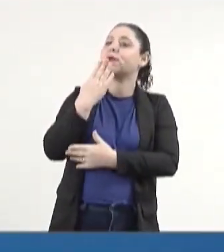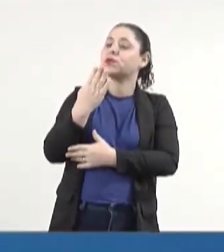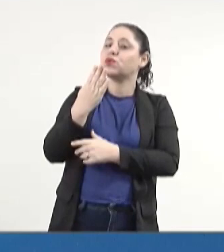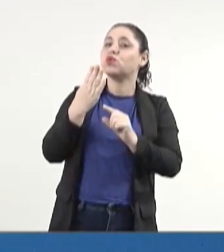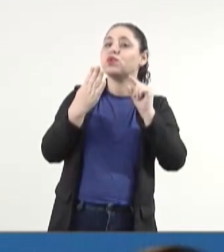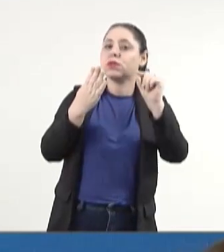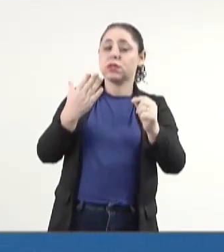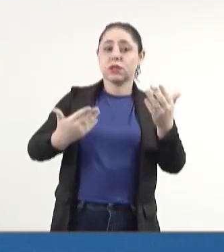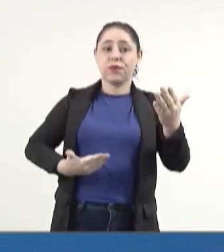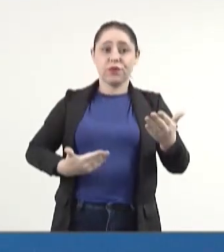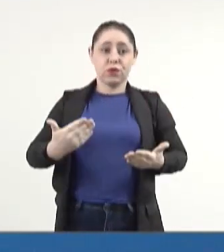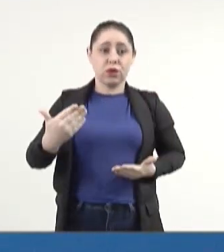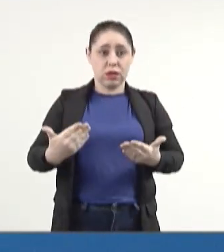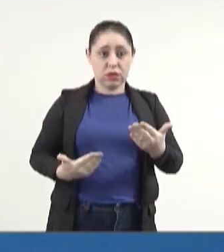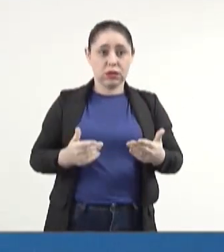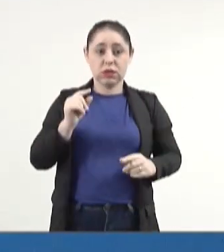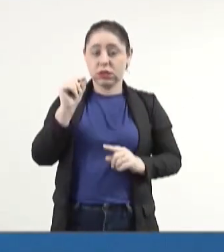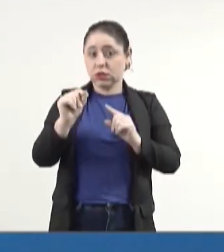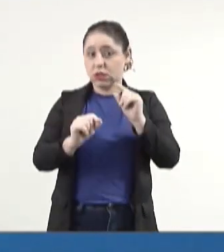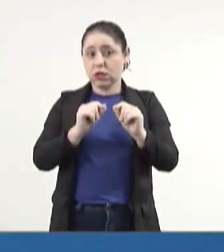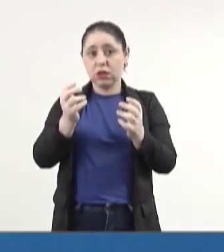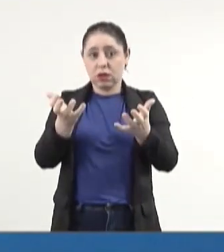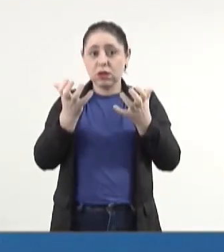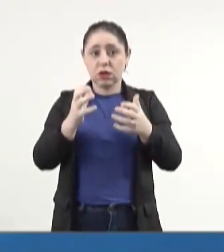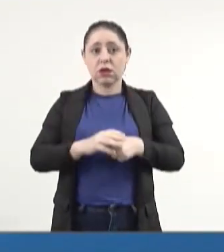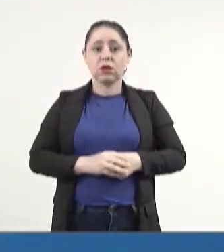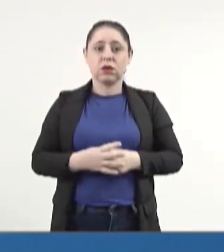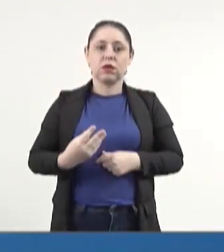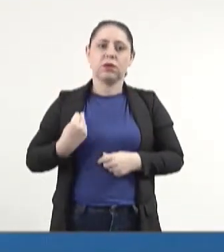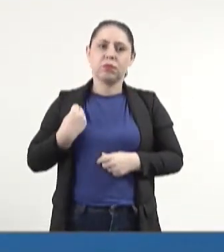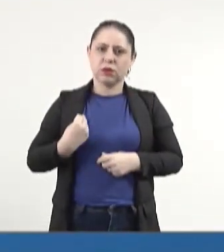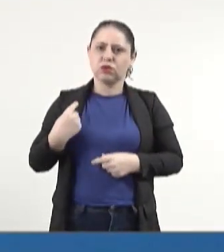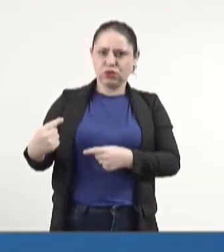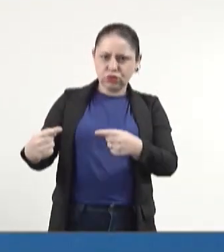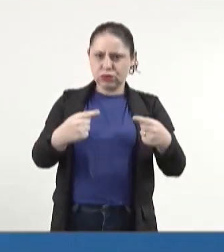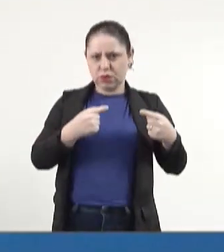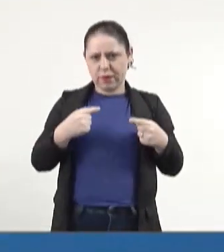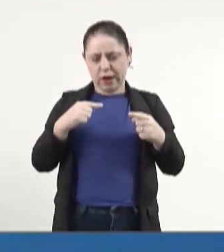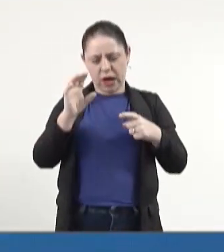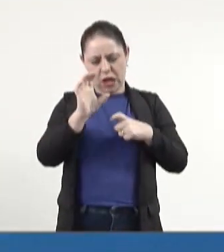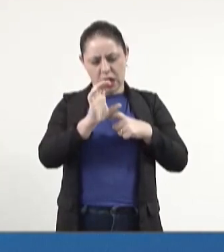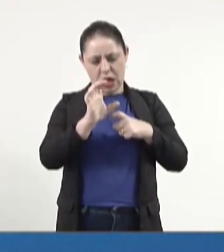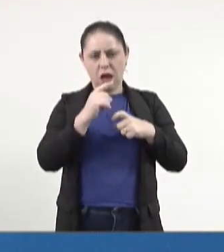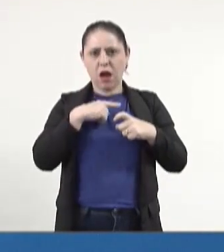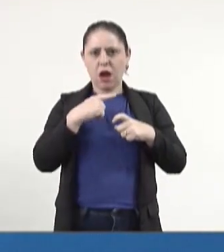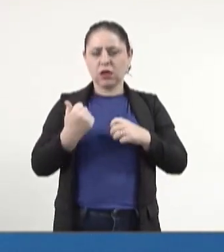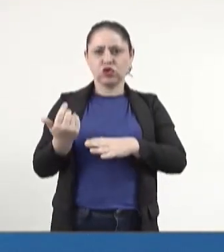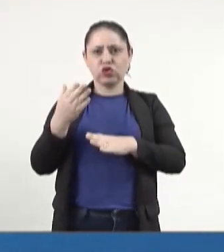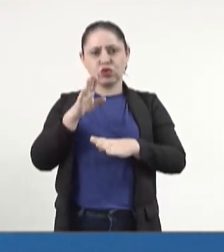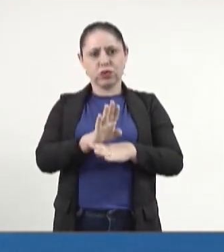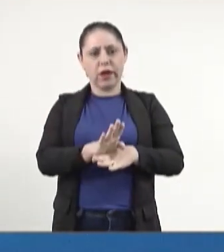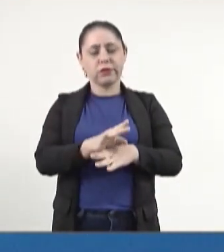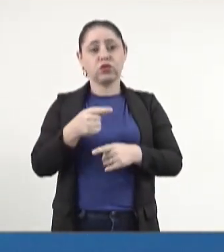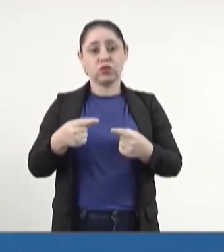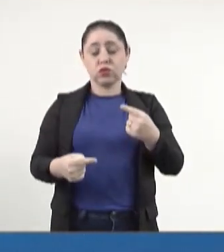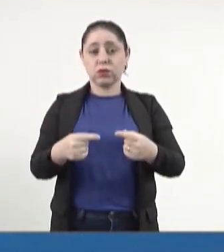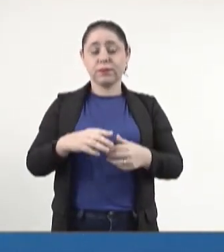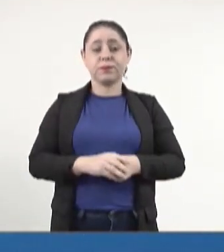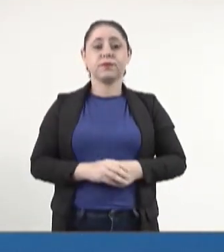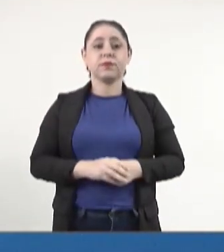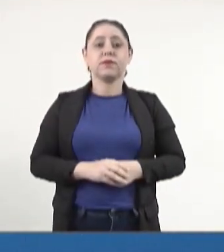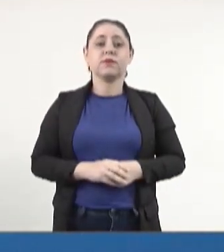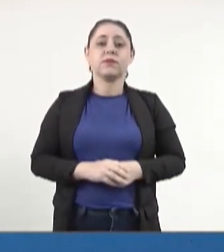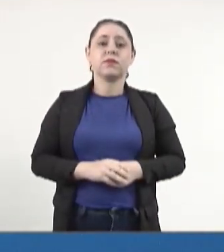reivindicação dos servidores e servidoras que querem participar do debate da CACEMES, que querem colaborar com esse